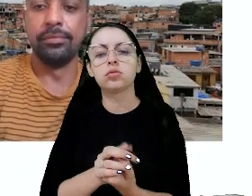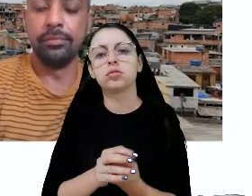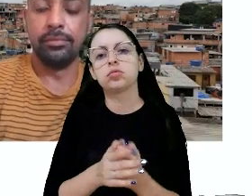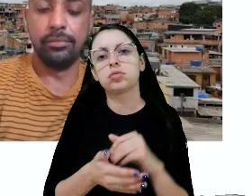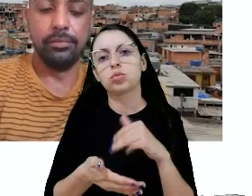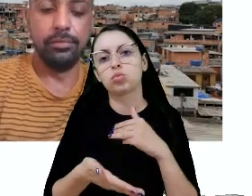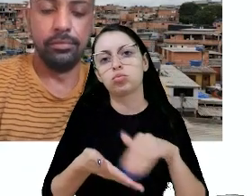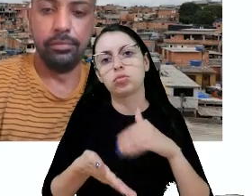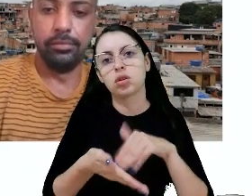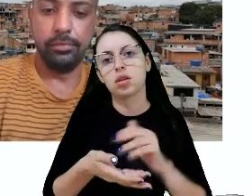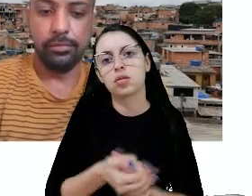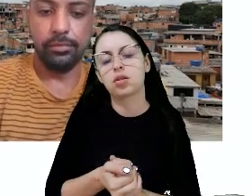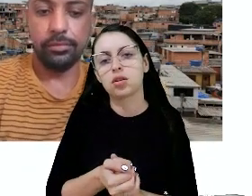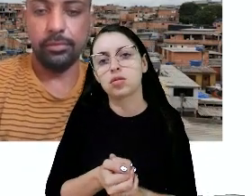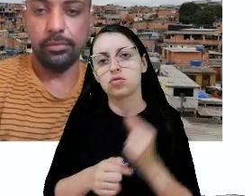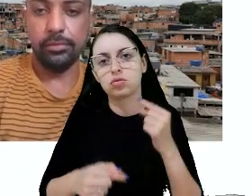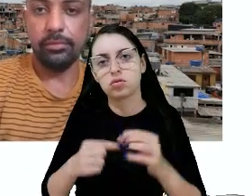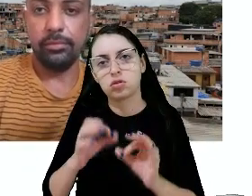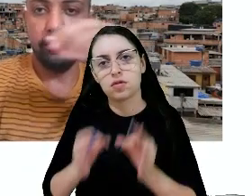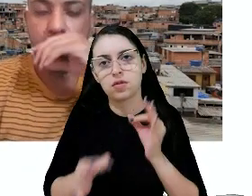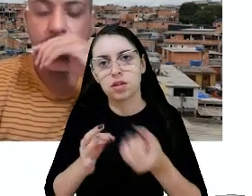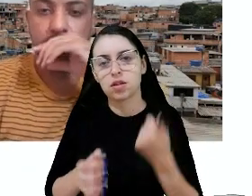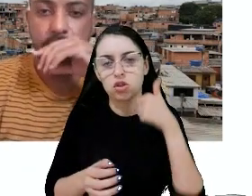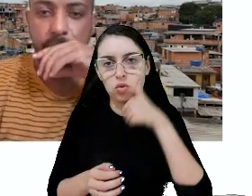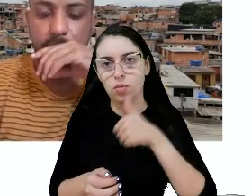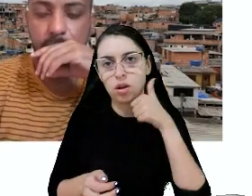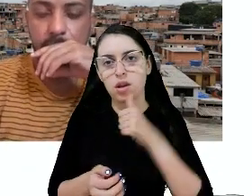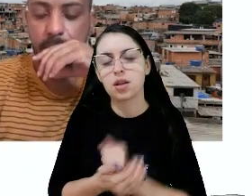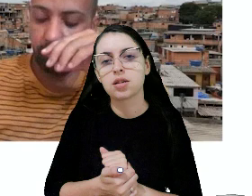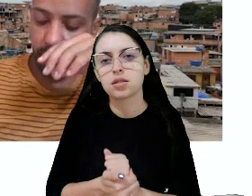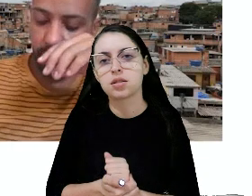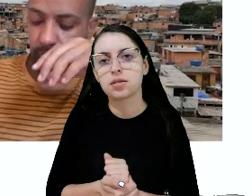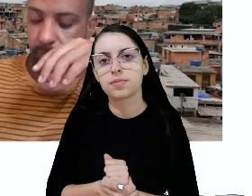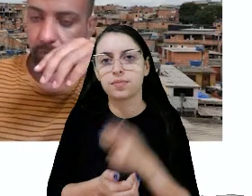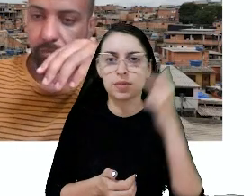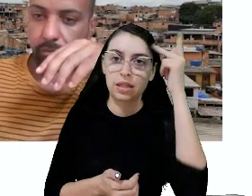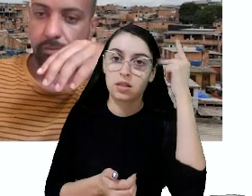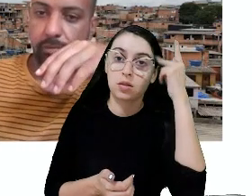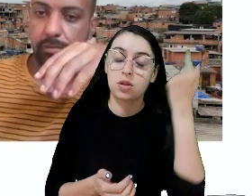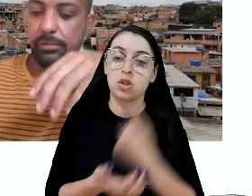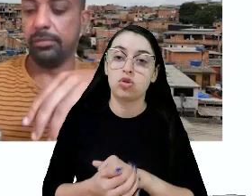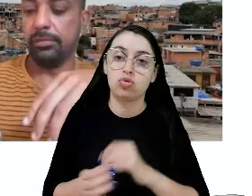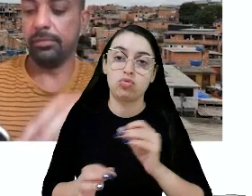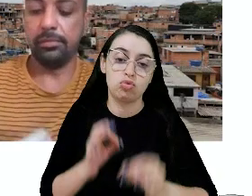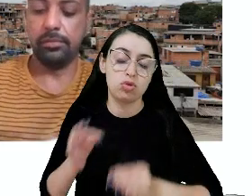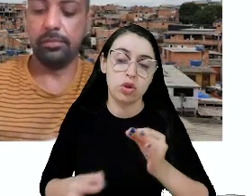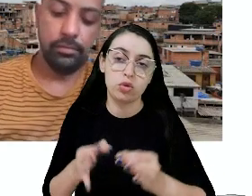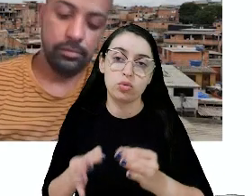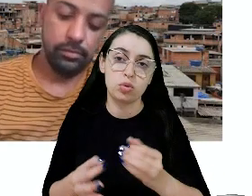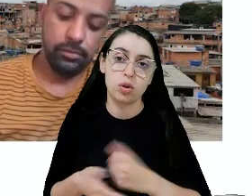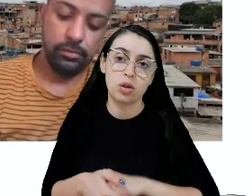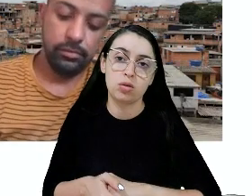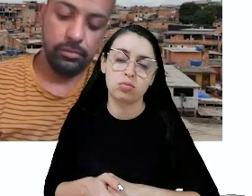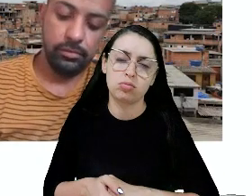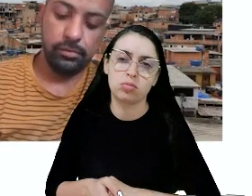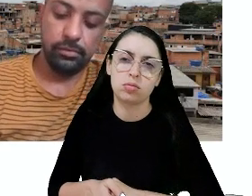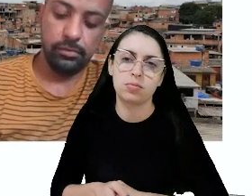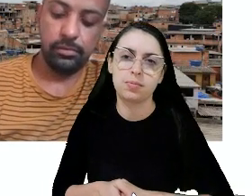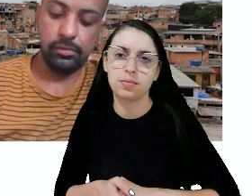primeiro escritório de advocacia para mulheres da Baixada Santista, é gestora do núcleo